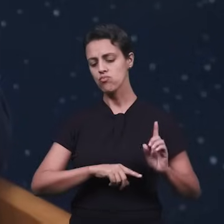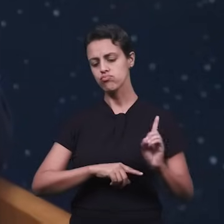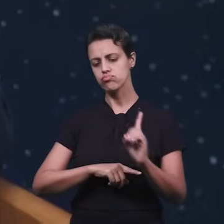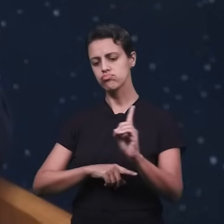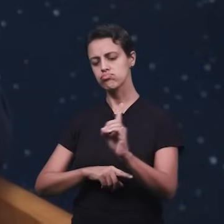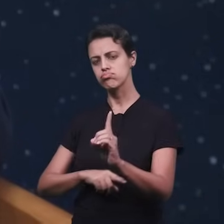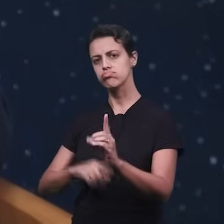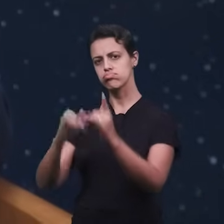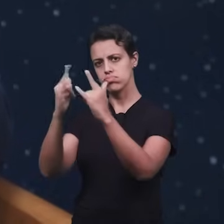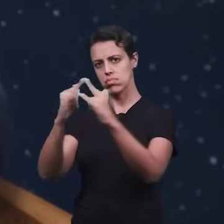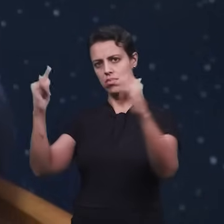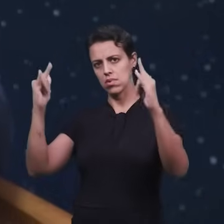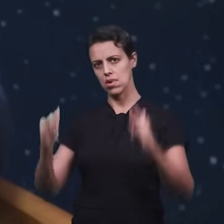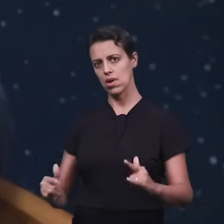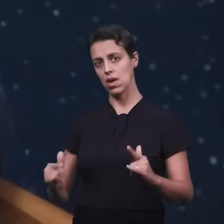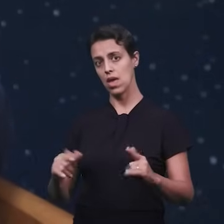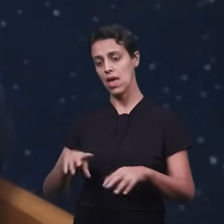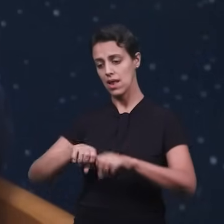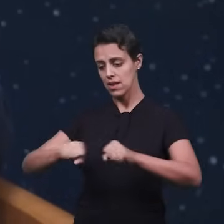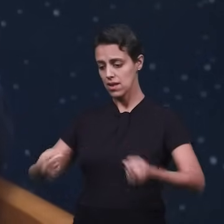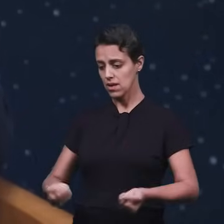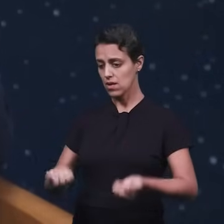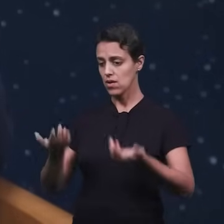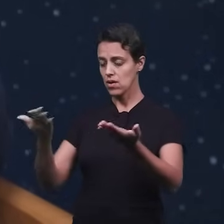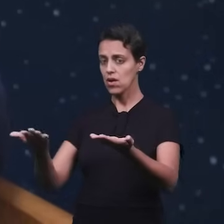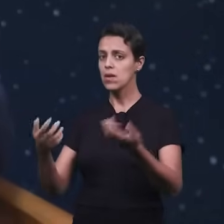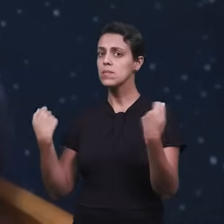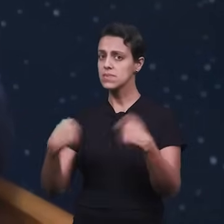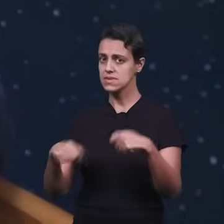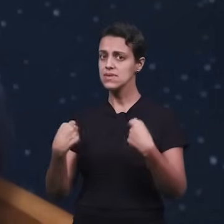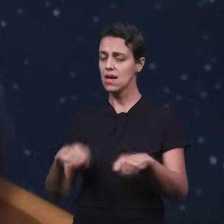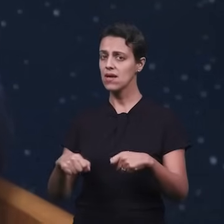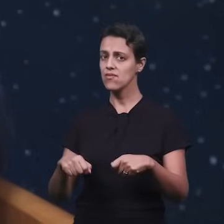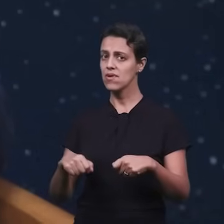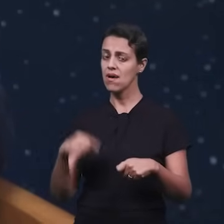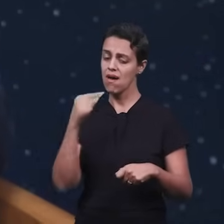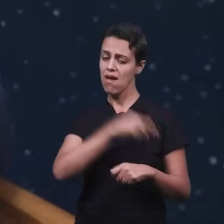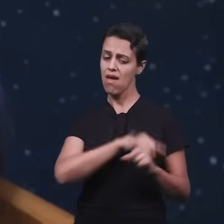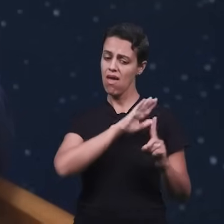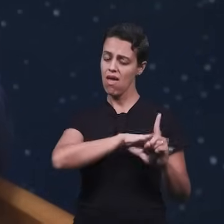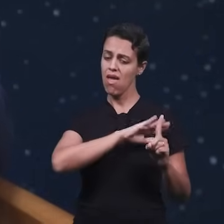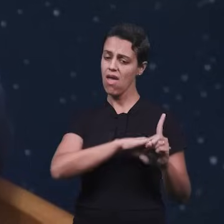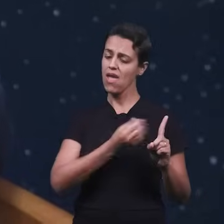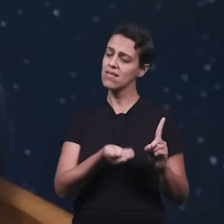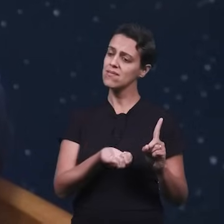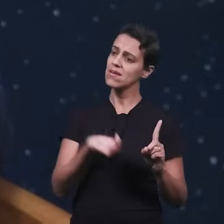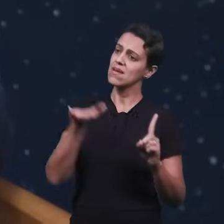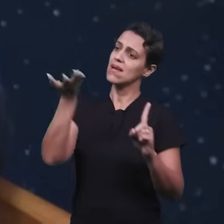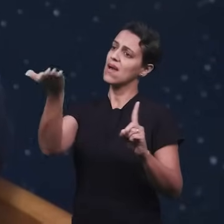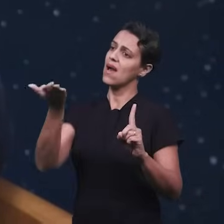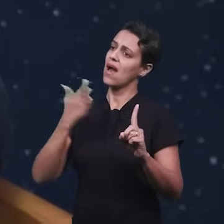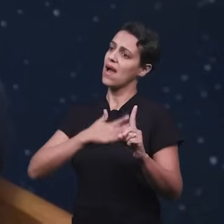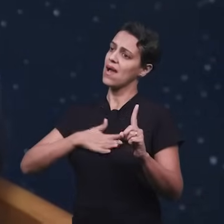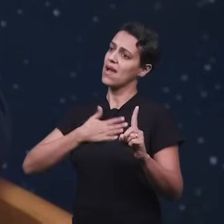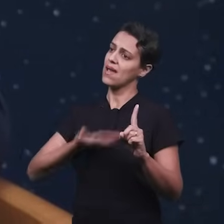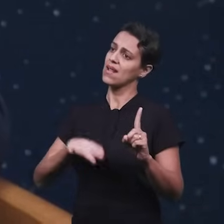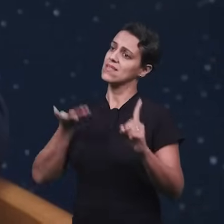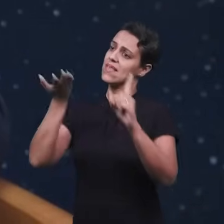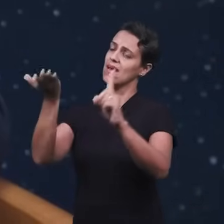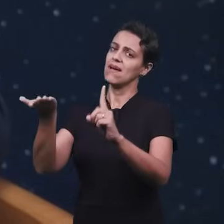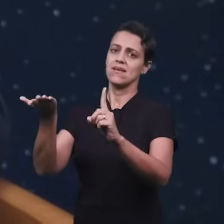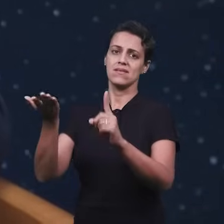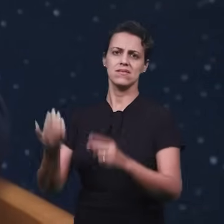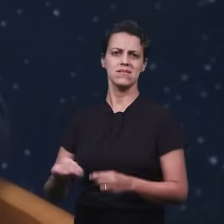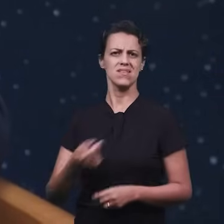templo, ele sempre levava uma oferta, porque o objetivo era ele agradar a Deus. Ele precisava ser agradável a Deus. Então você vai ao culto muitas